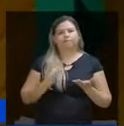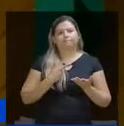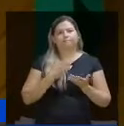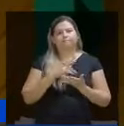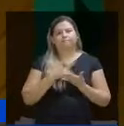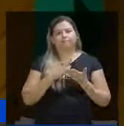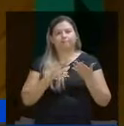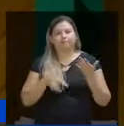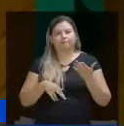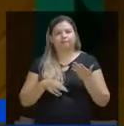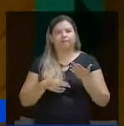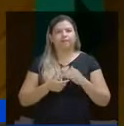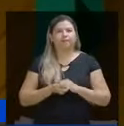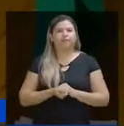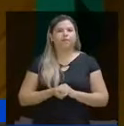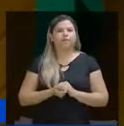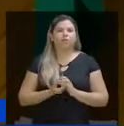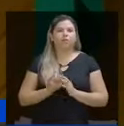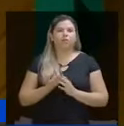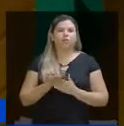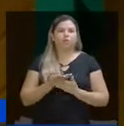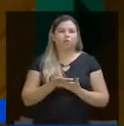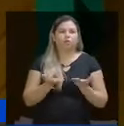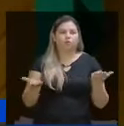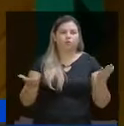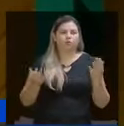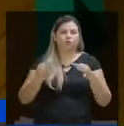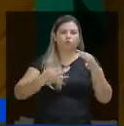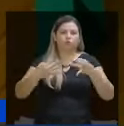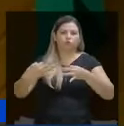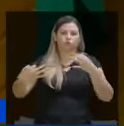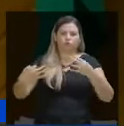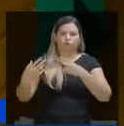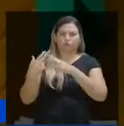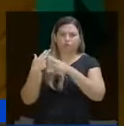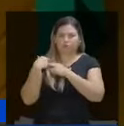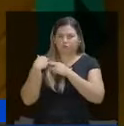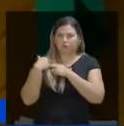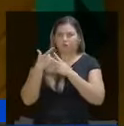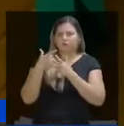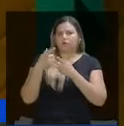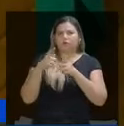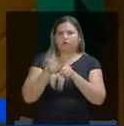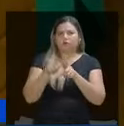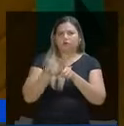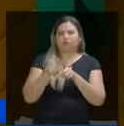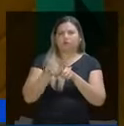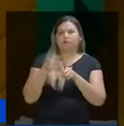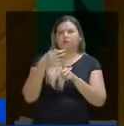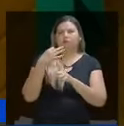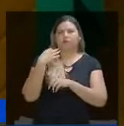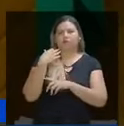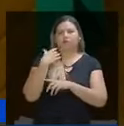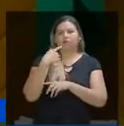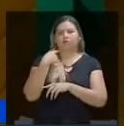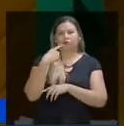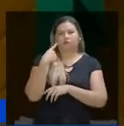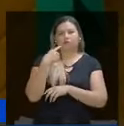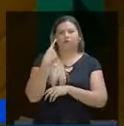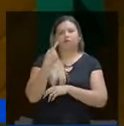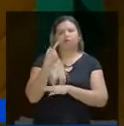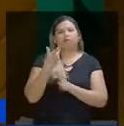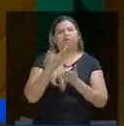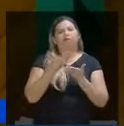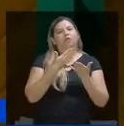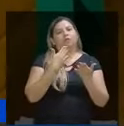relatora, senhor julgador, senhor julgador, senhor advogado. O presente recurso,